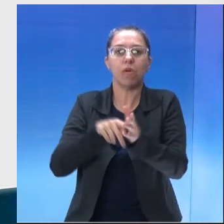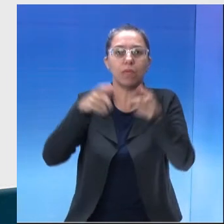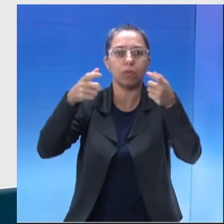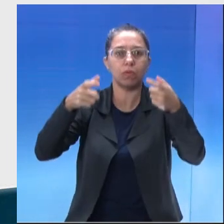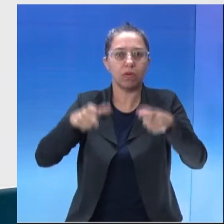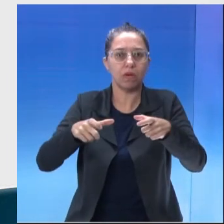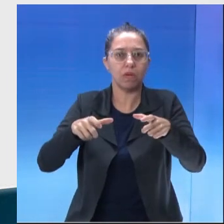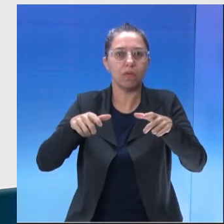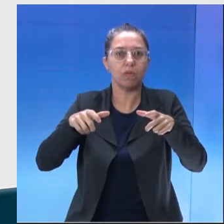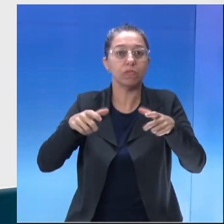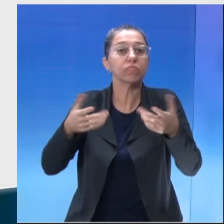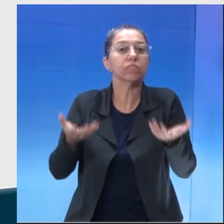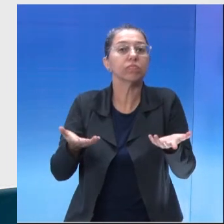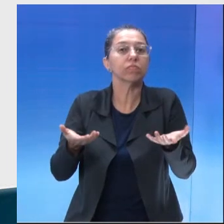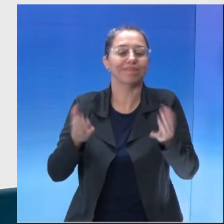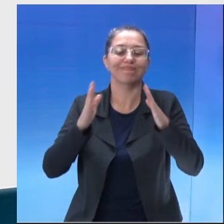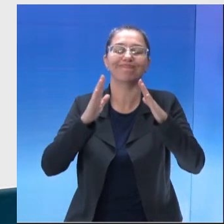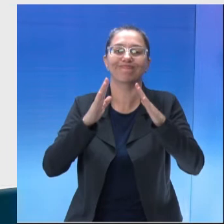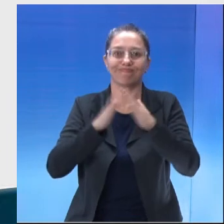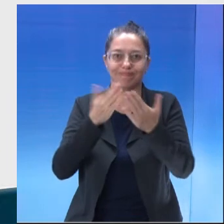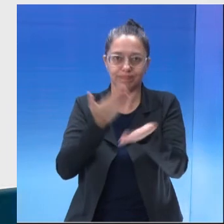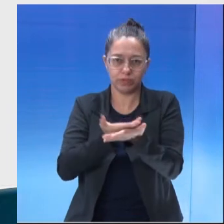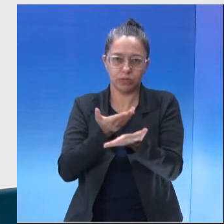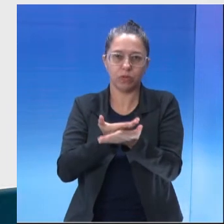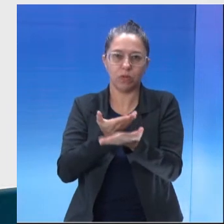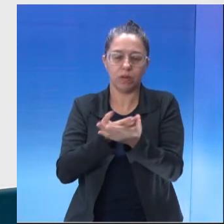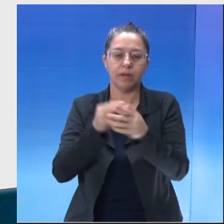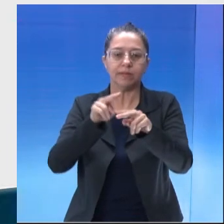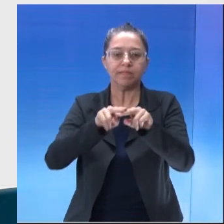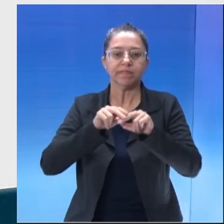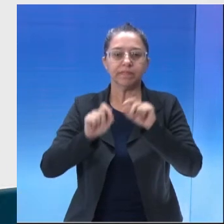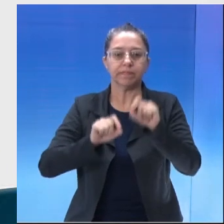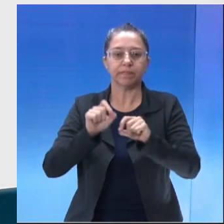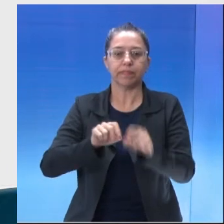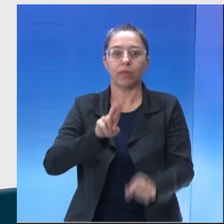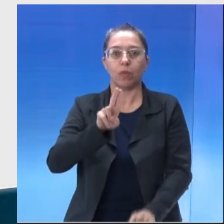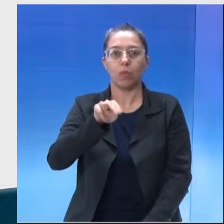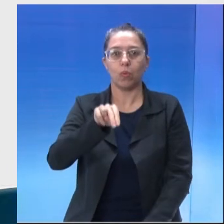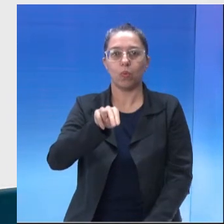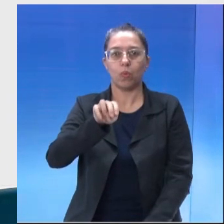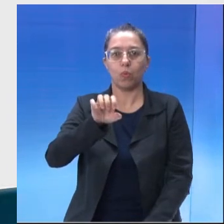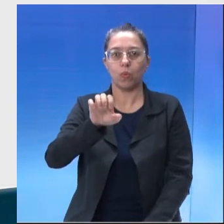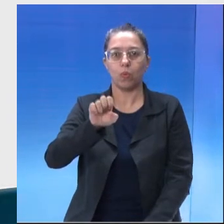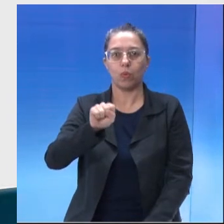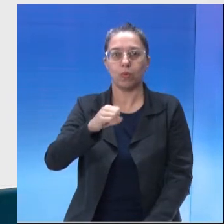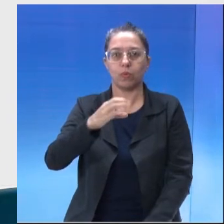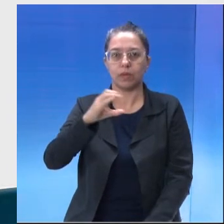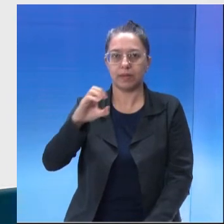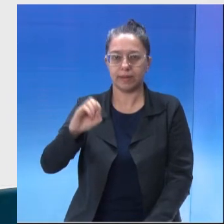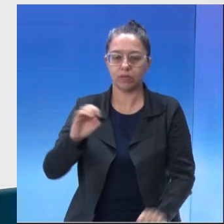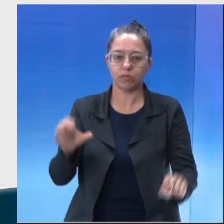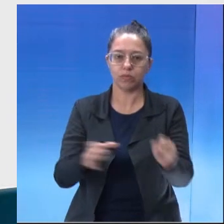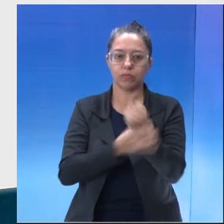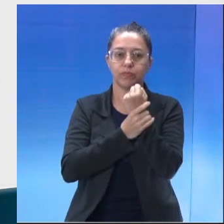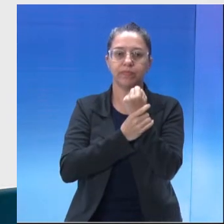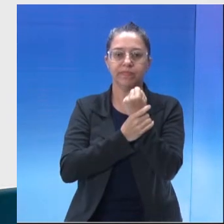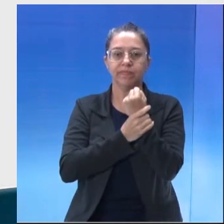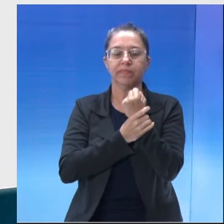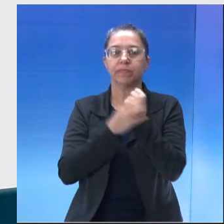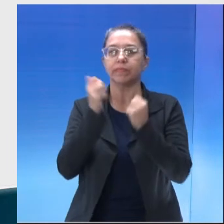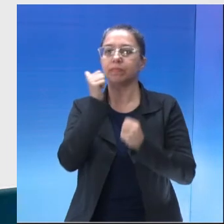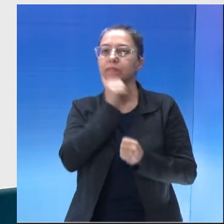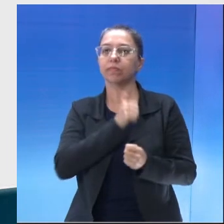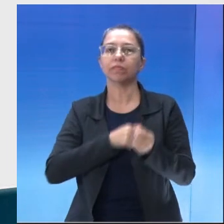escolas. Diante disso, a Unesco lidera a educação em direitos humanos para assegurar que todas as meninas e